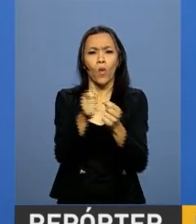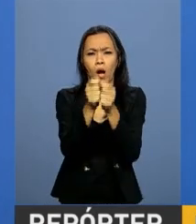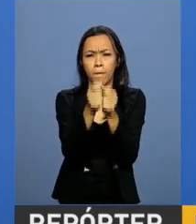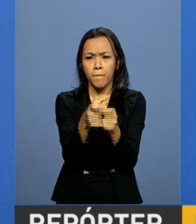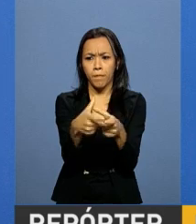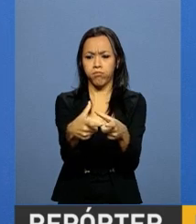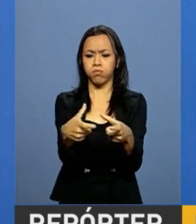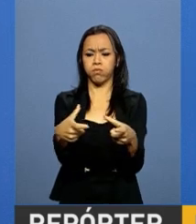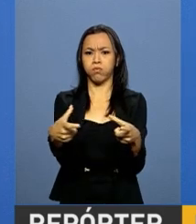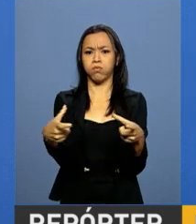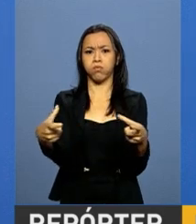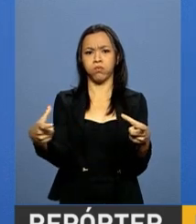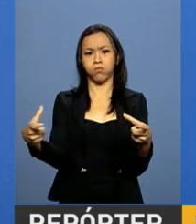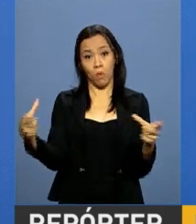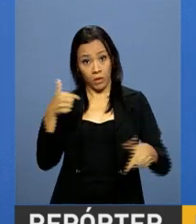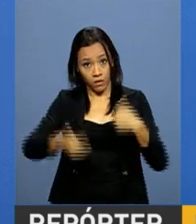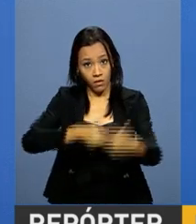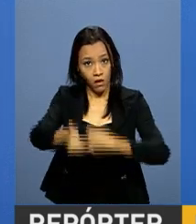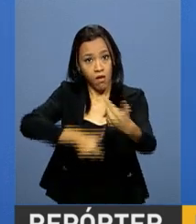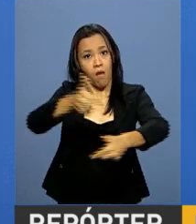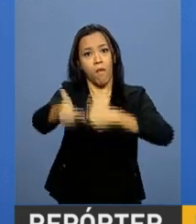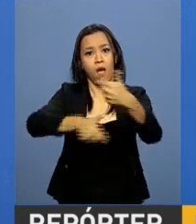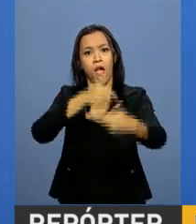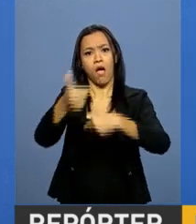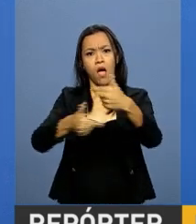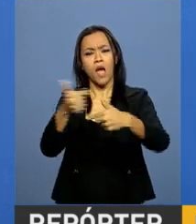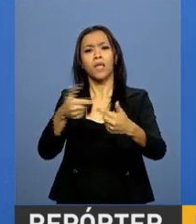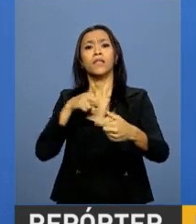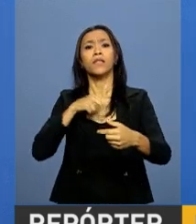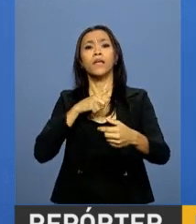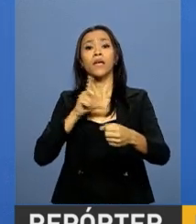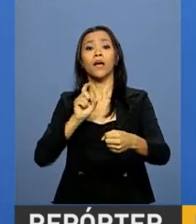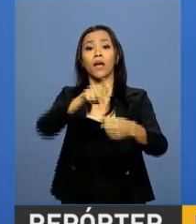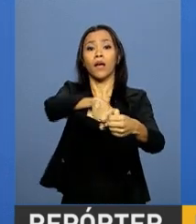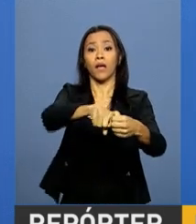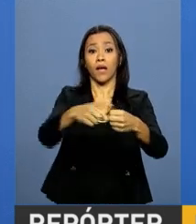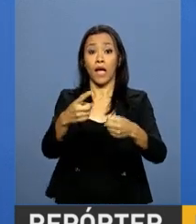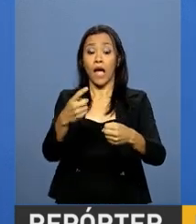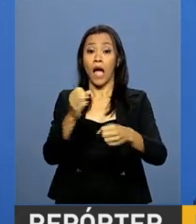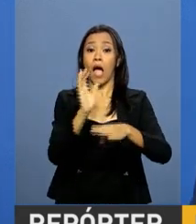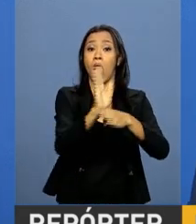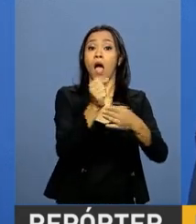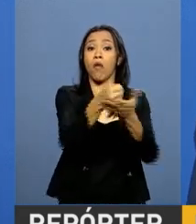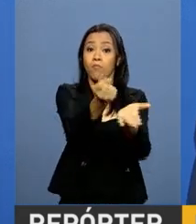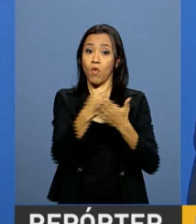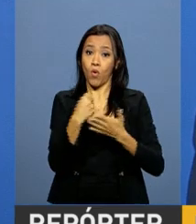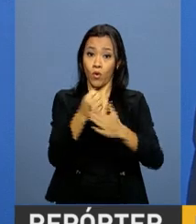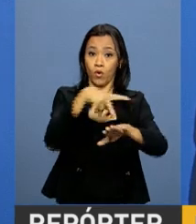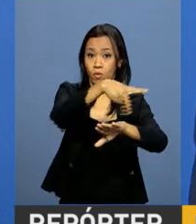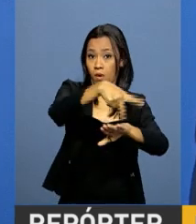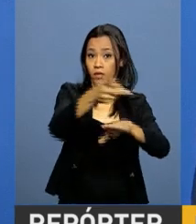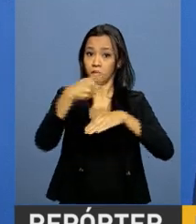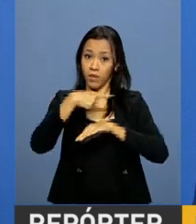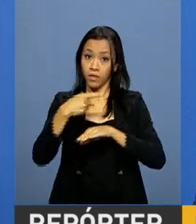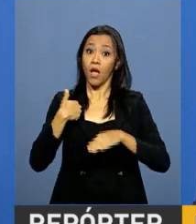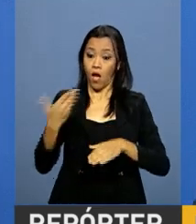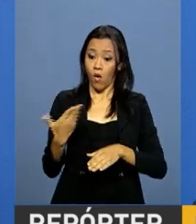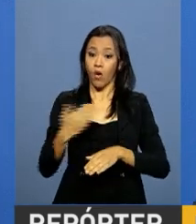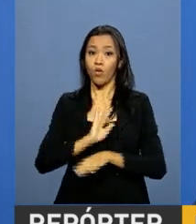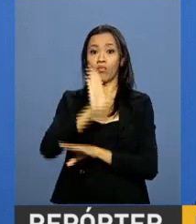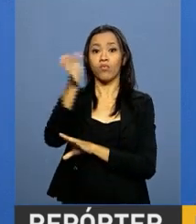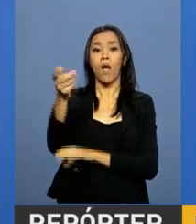trabalho com vistas à cooperação bilateral entre países agora que estive na Argentina conversamos